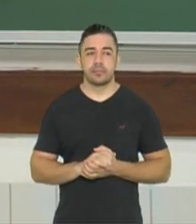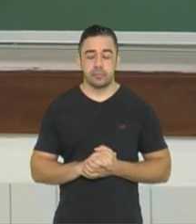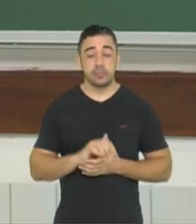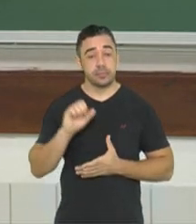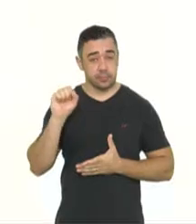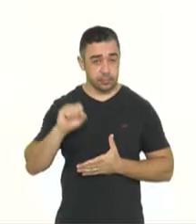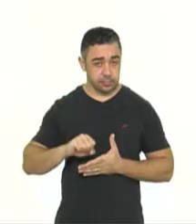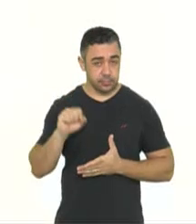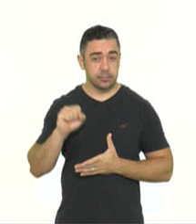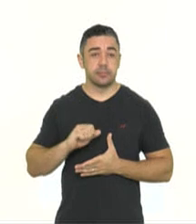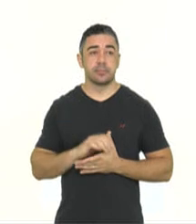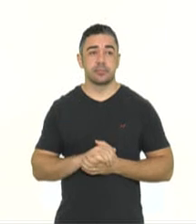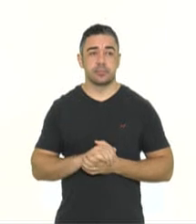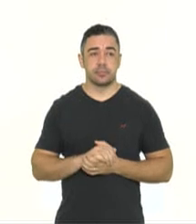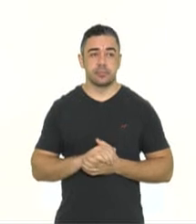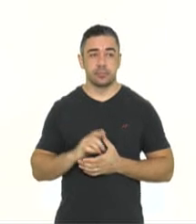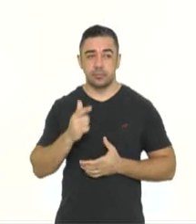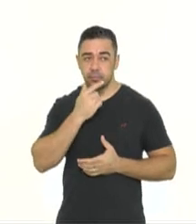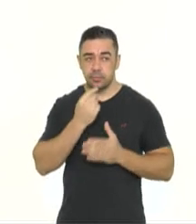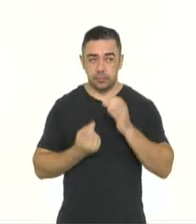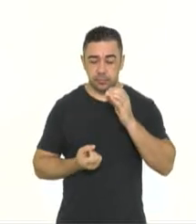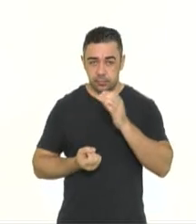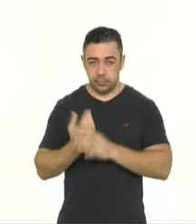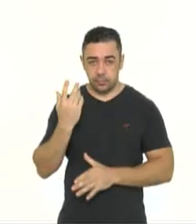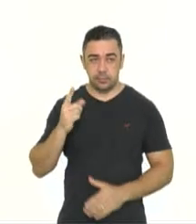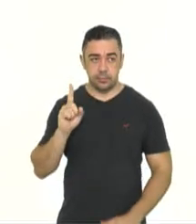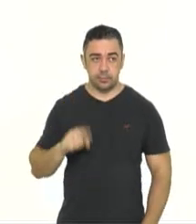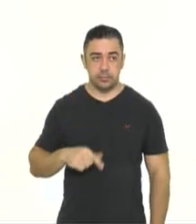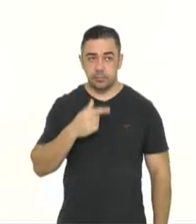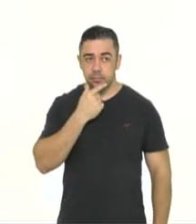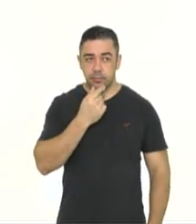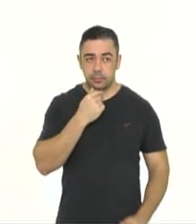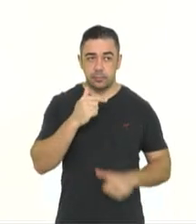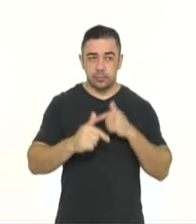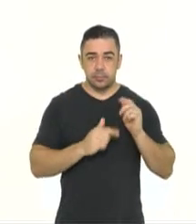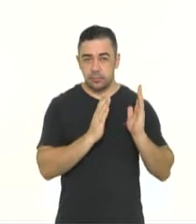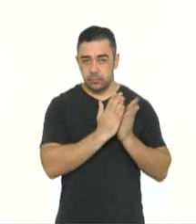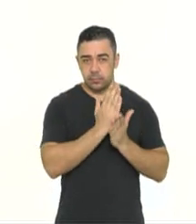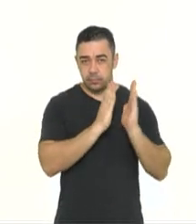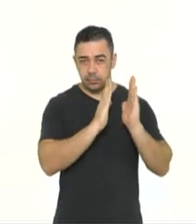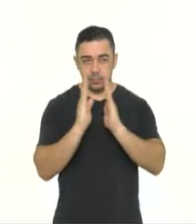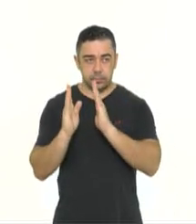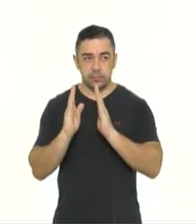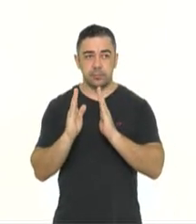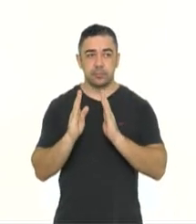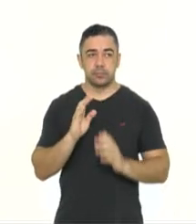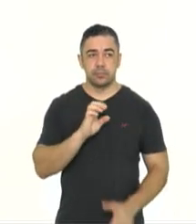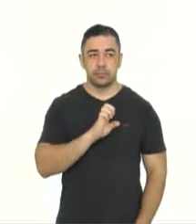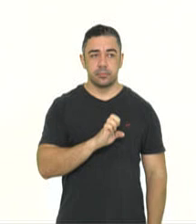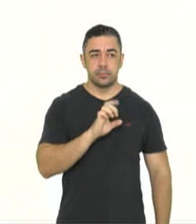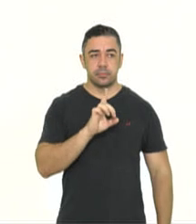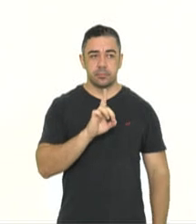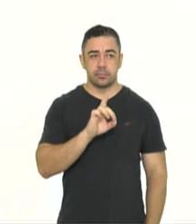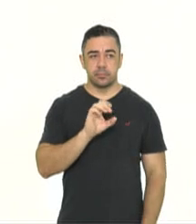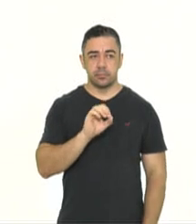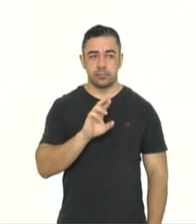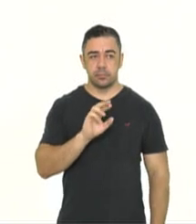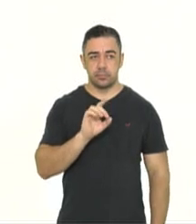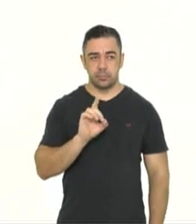Tem sim, ó. O seu inventor foi o bibliotecário francês Edouard Léon Scott